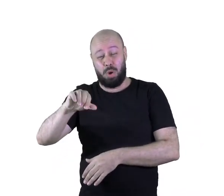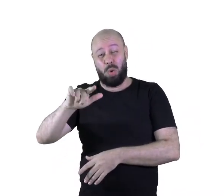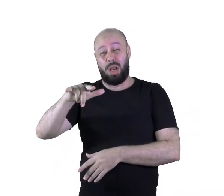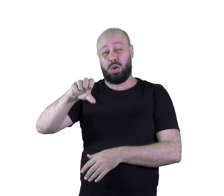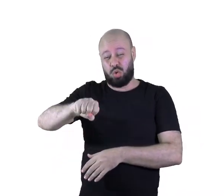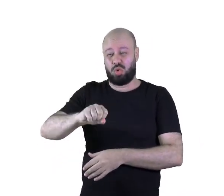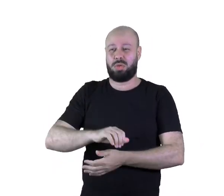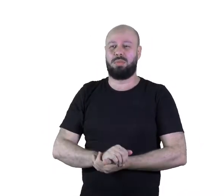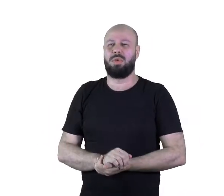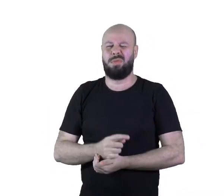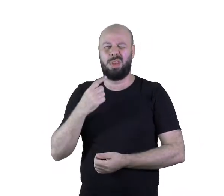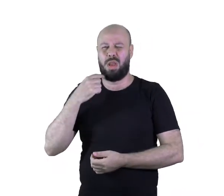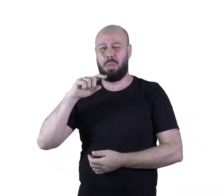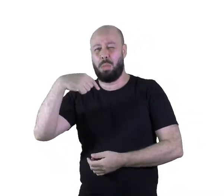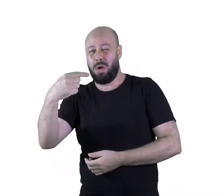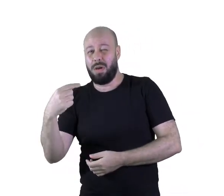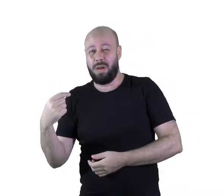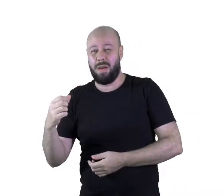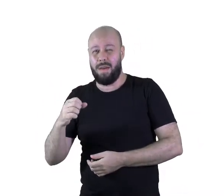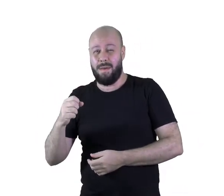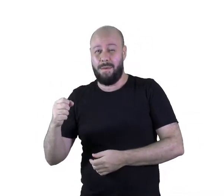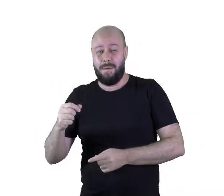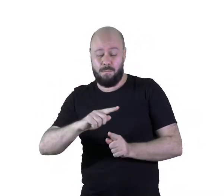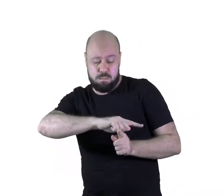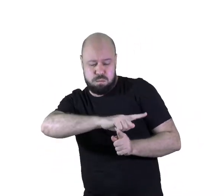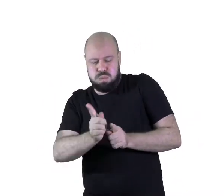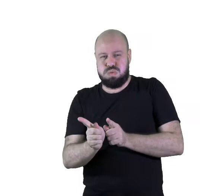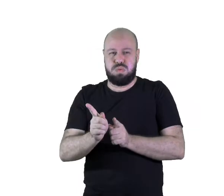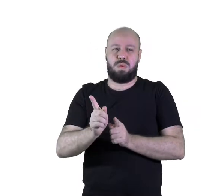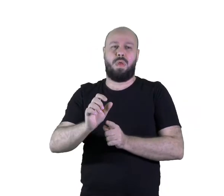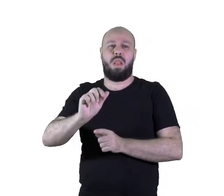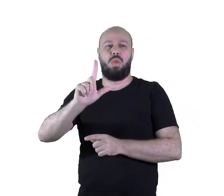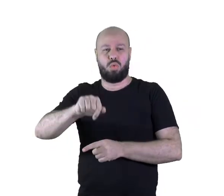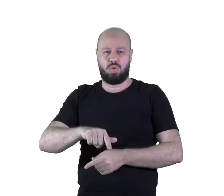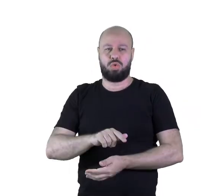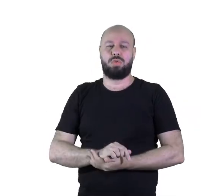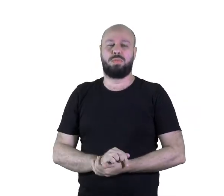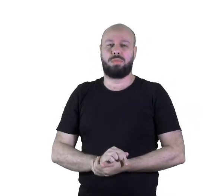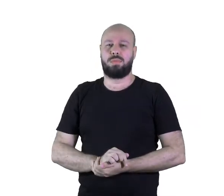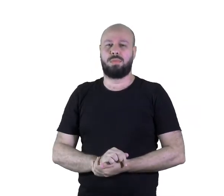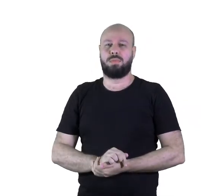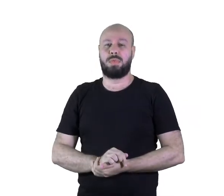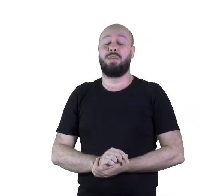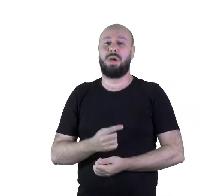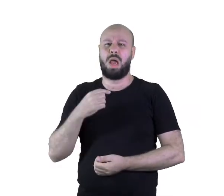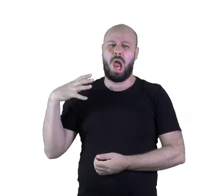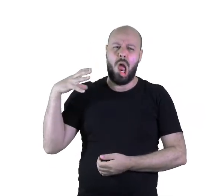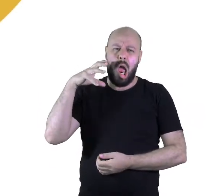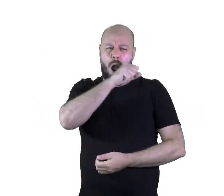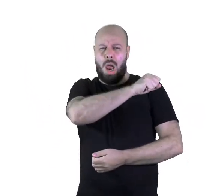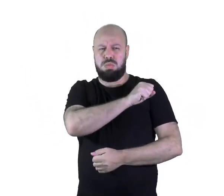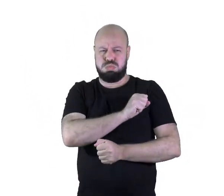ver a velocidade da luz para a gente ter como é grande o que a gente está falando aí.